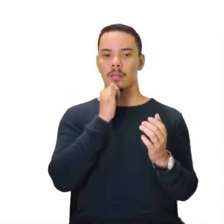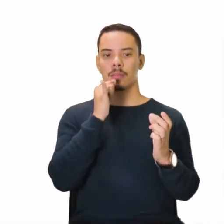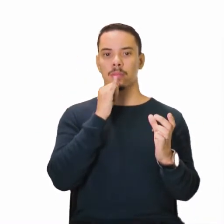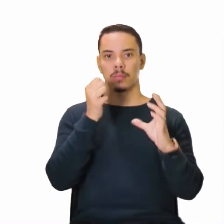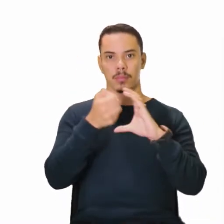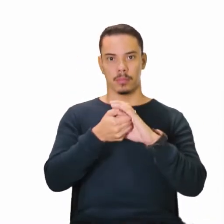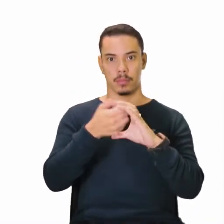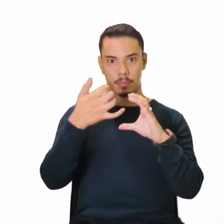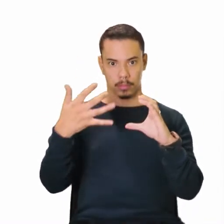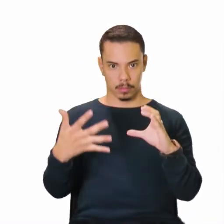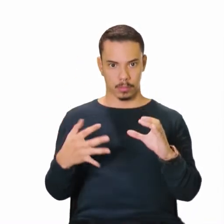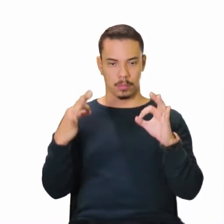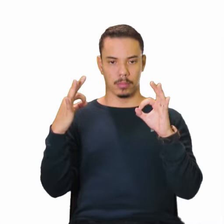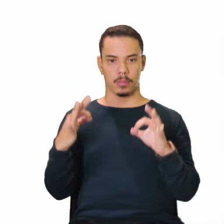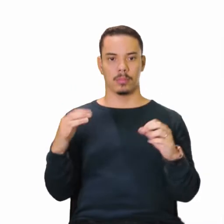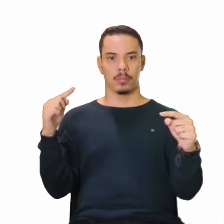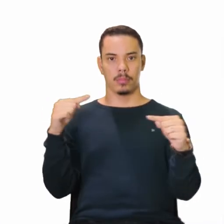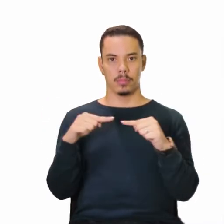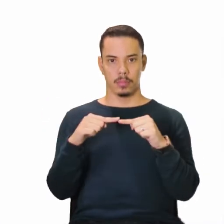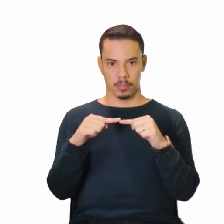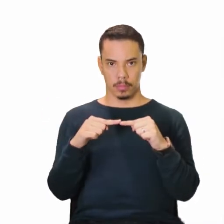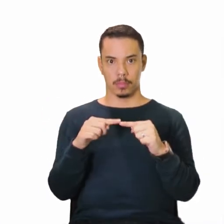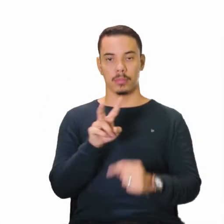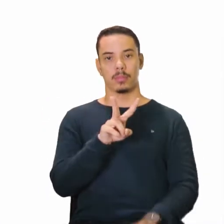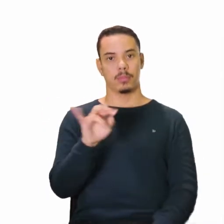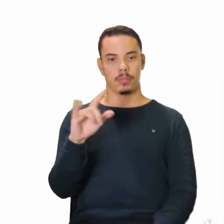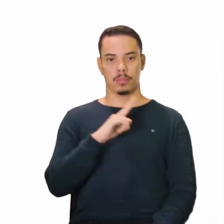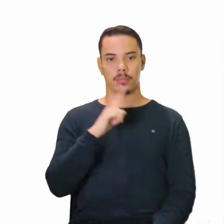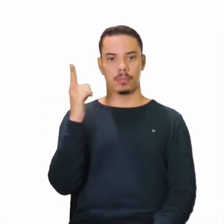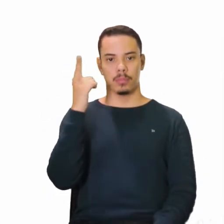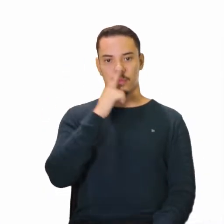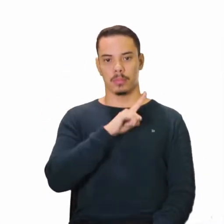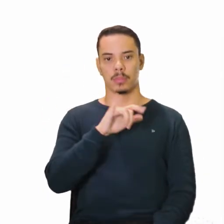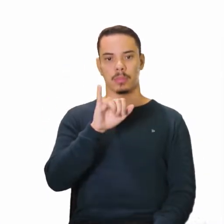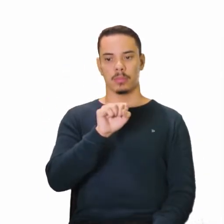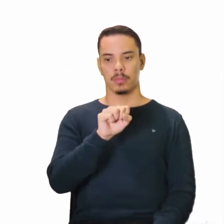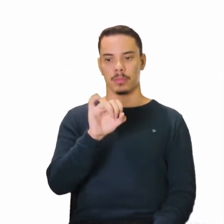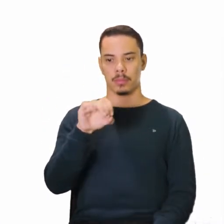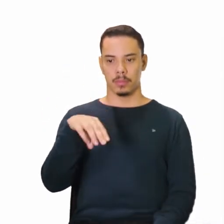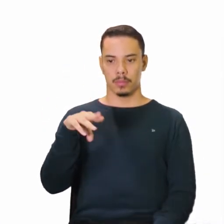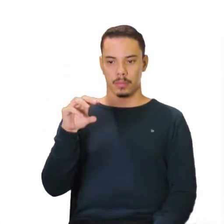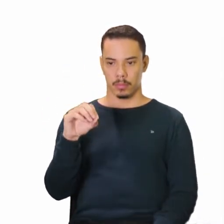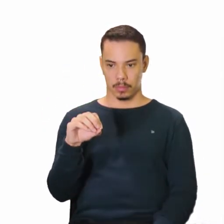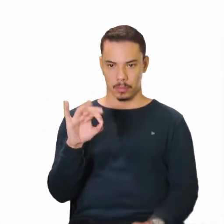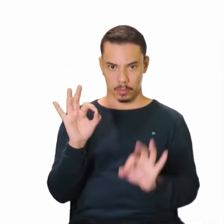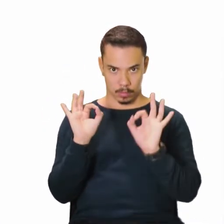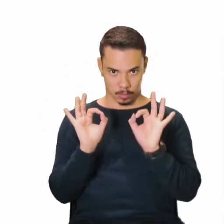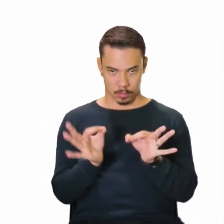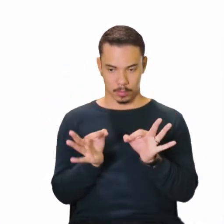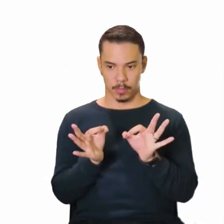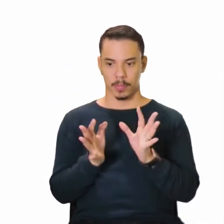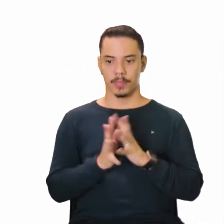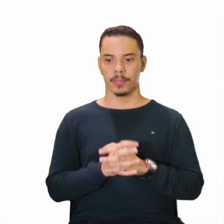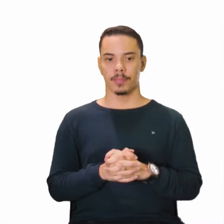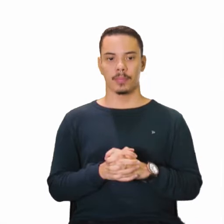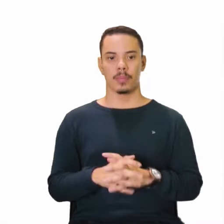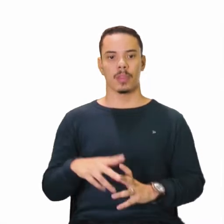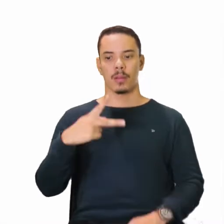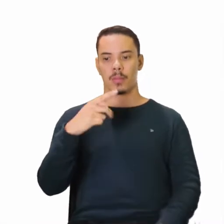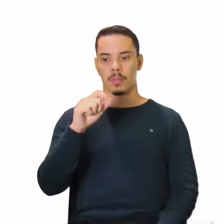no grau absoluto sintético, vai terminar com íssimo, tá bom? Paulo